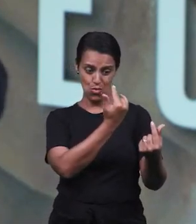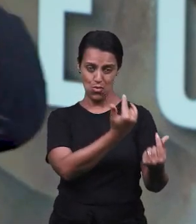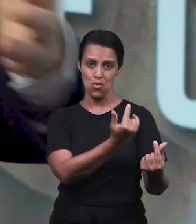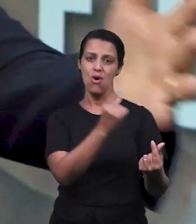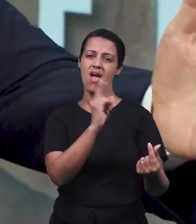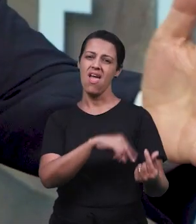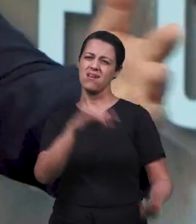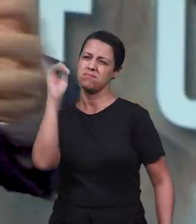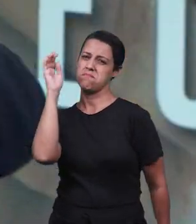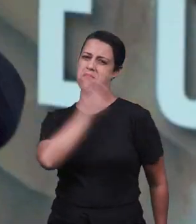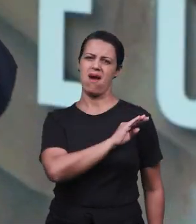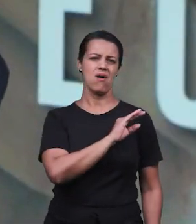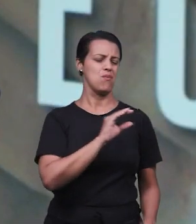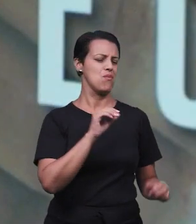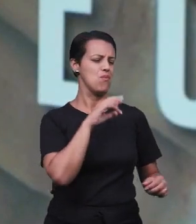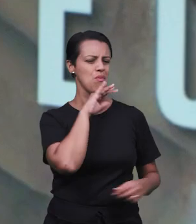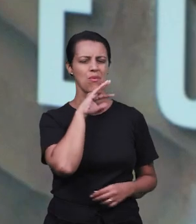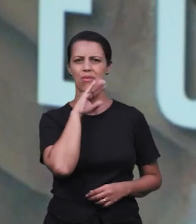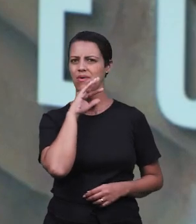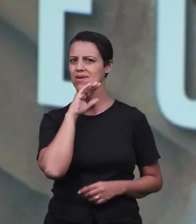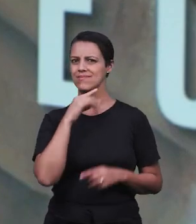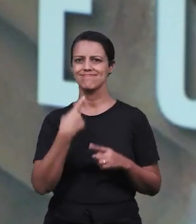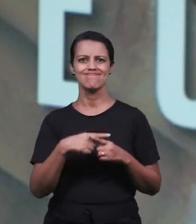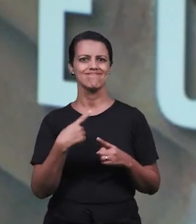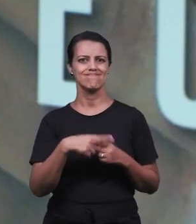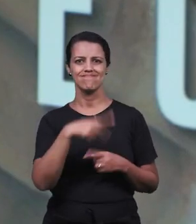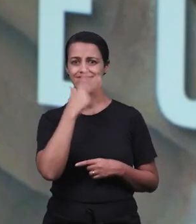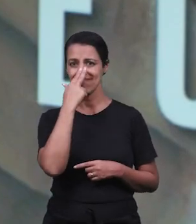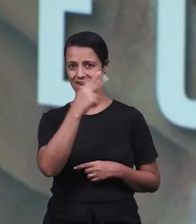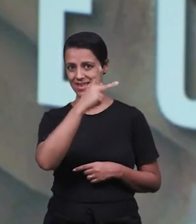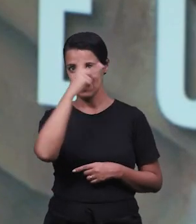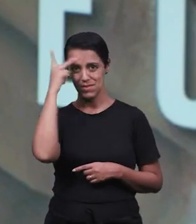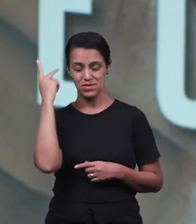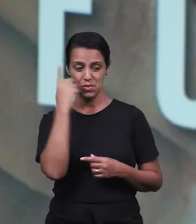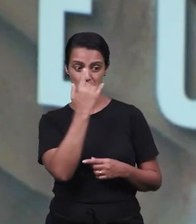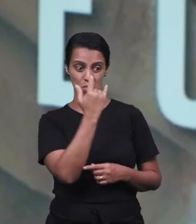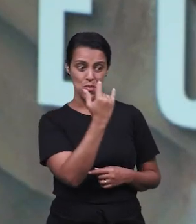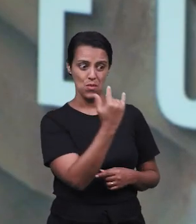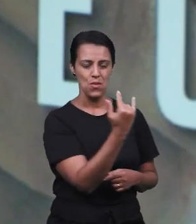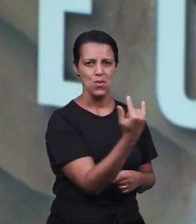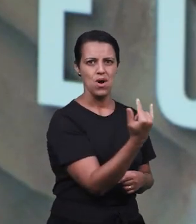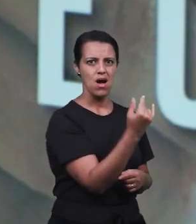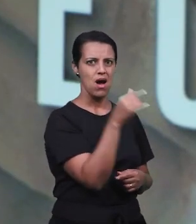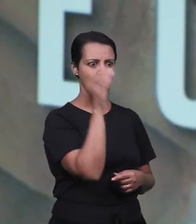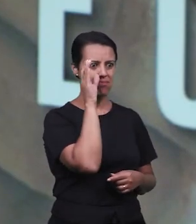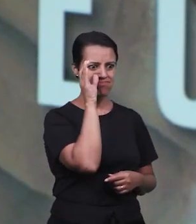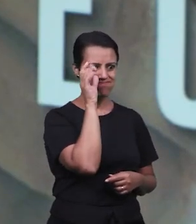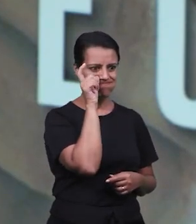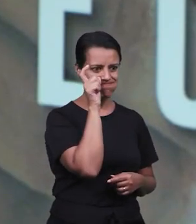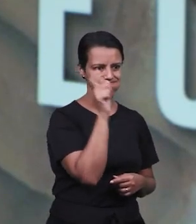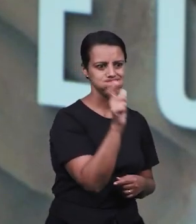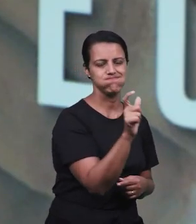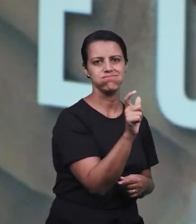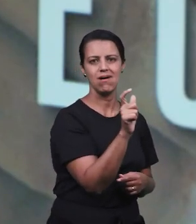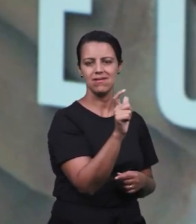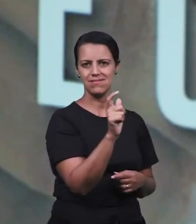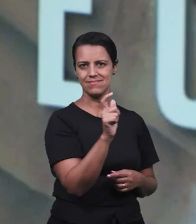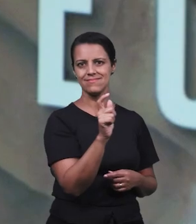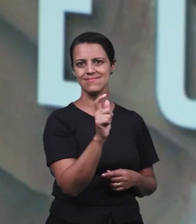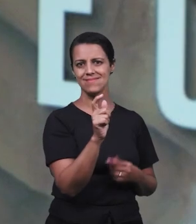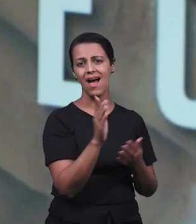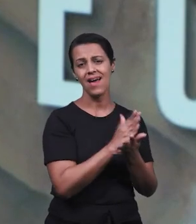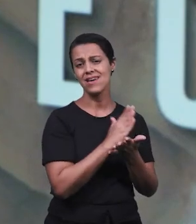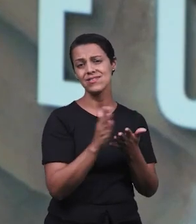Desvios por causa de dinheiro, desvio, vamos dizer assim, das funções da igreja, dos objetivos da